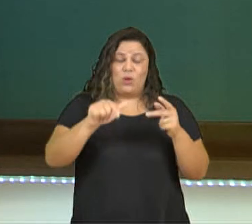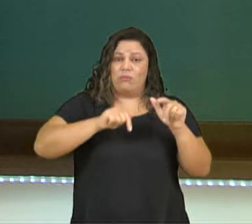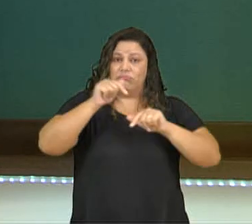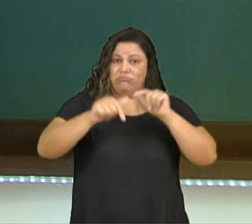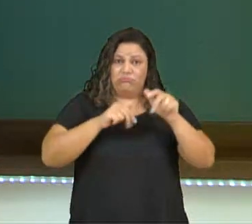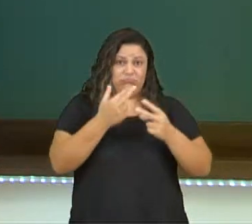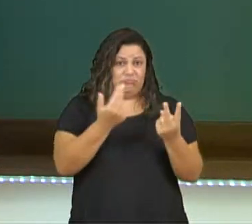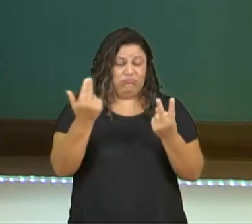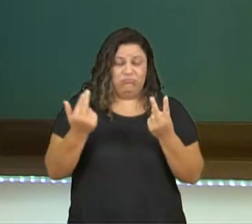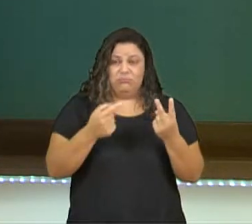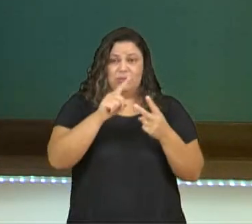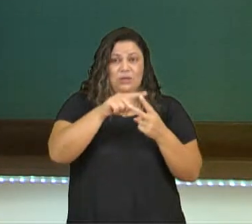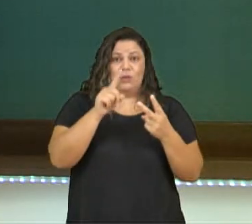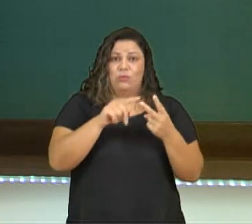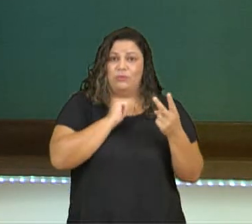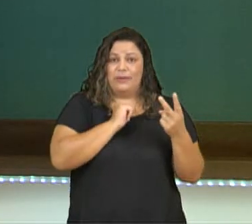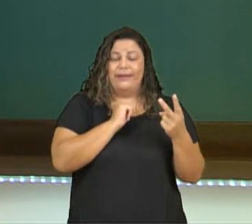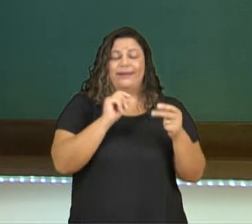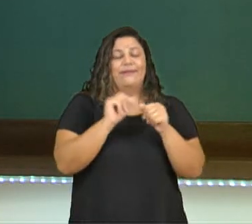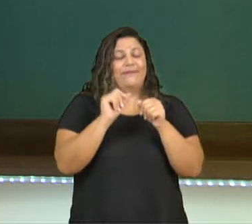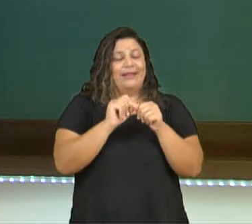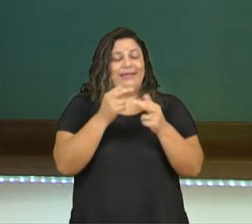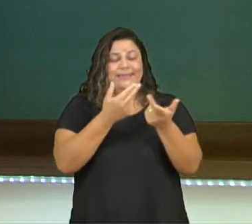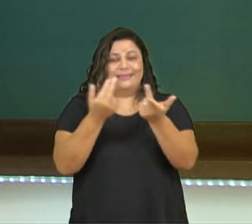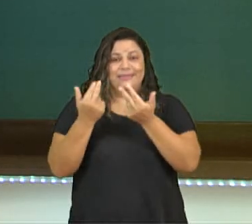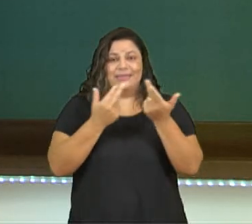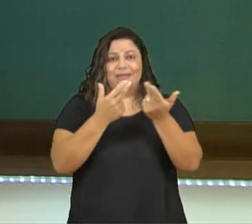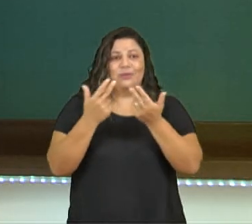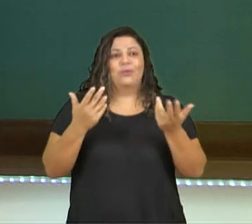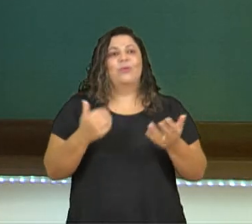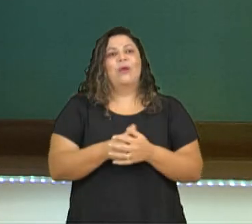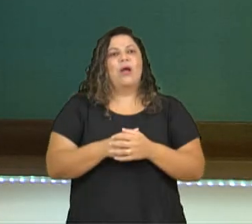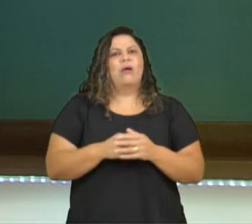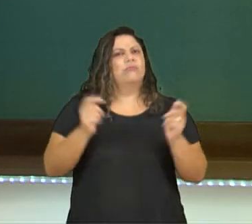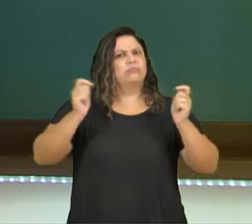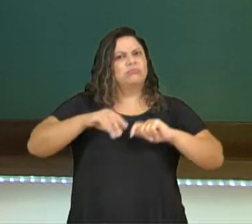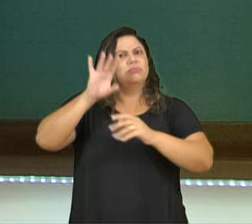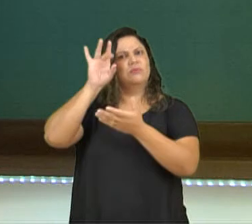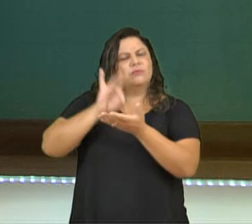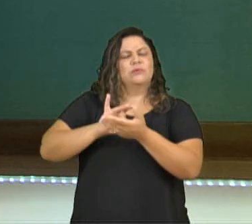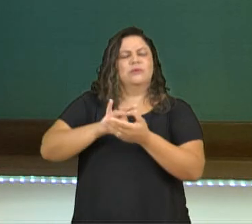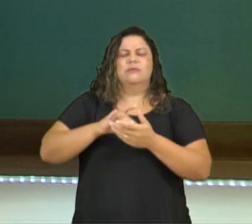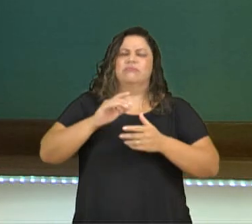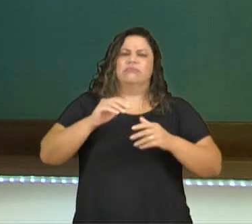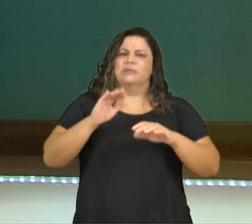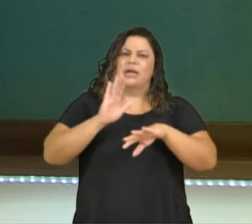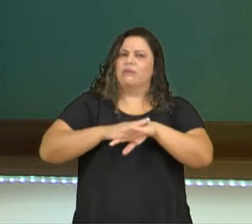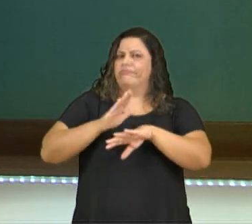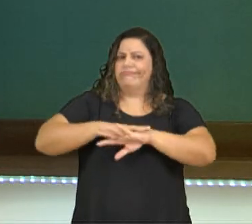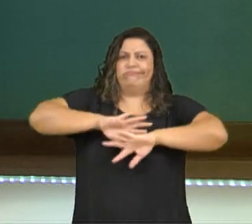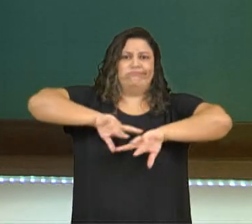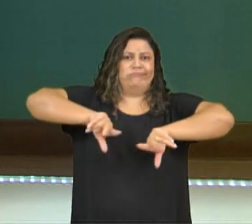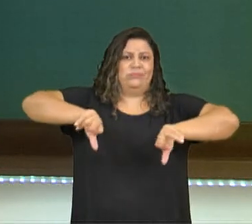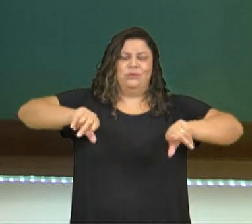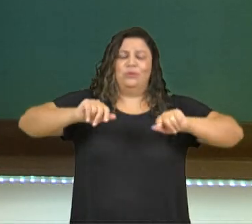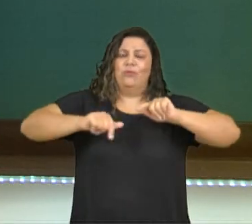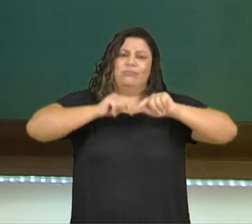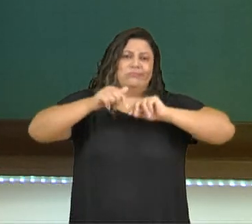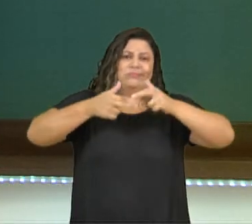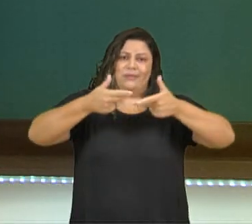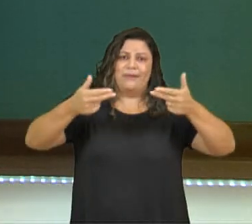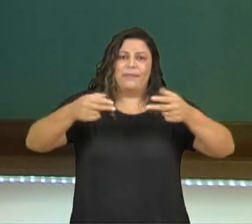se estiverem em plenas condições de funcionamento, elas vão realizar a tarefa. Porém, o fato delas